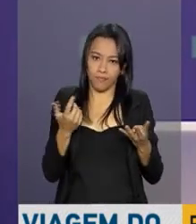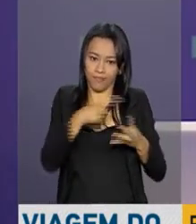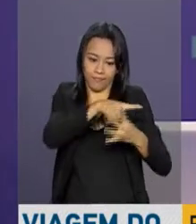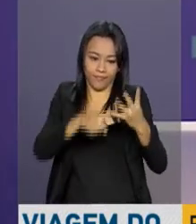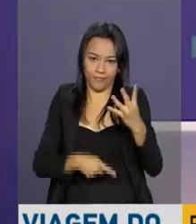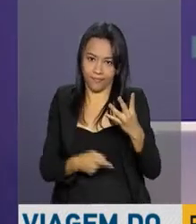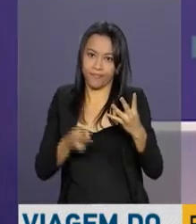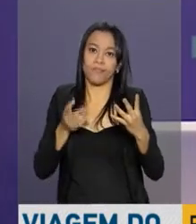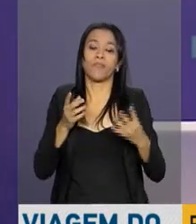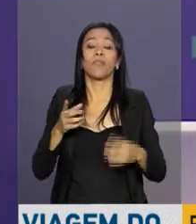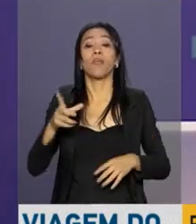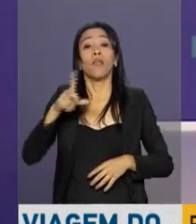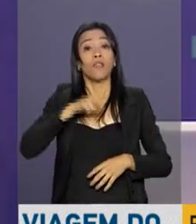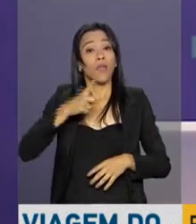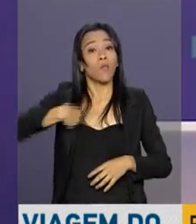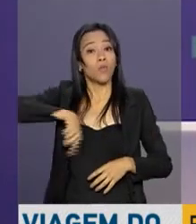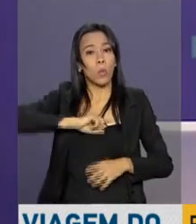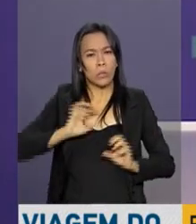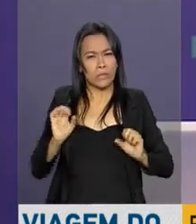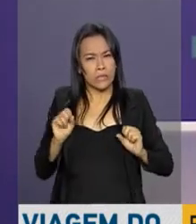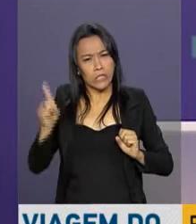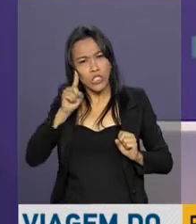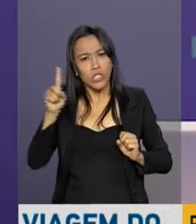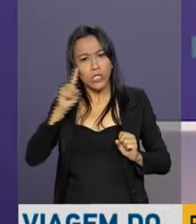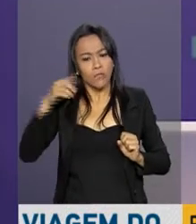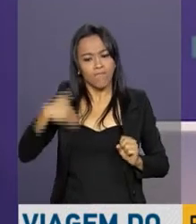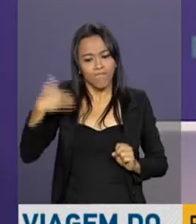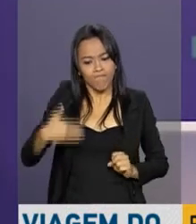Temos nos empenhado, dia após dia,